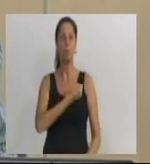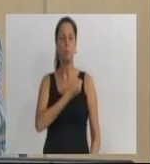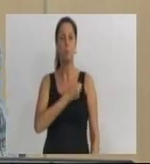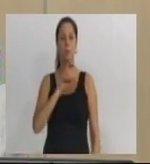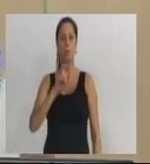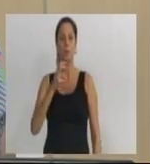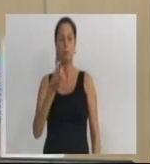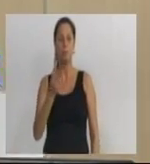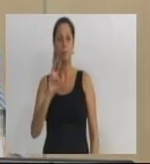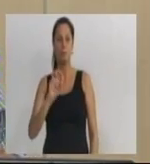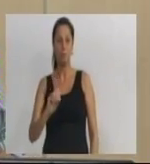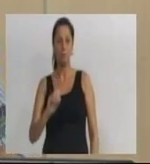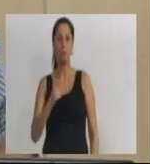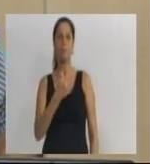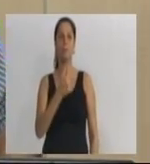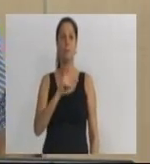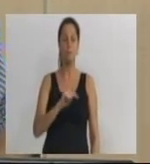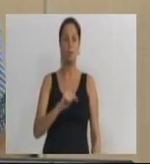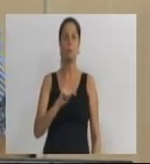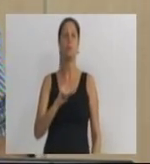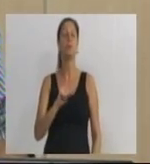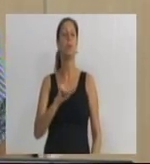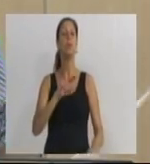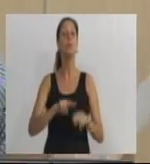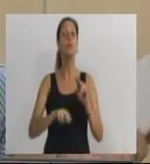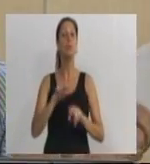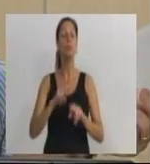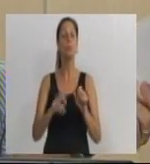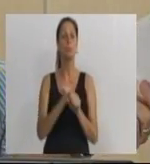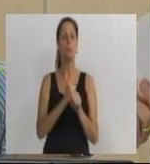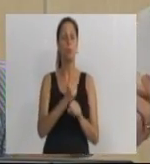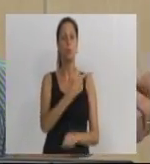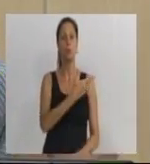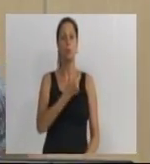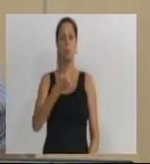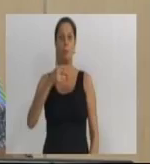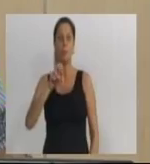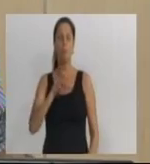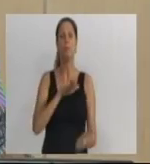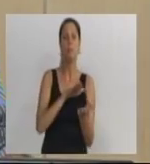530, de 27 de julho de 2005. Publique-se,